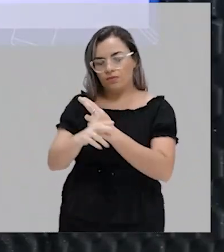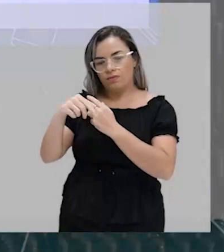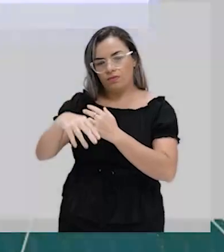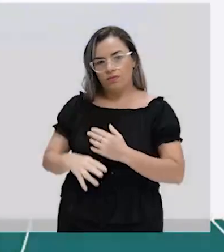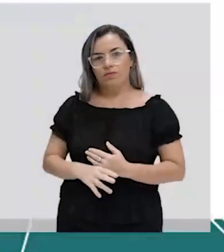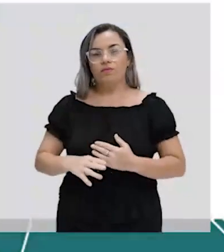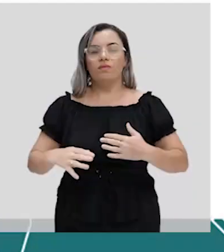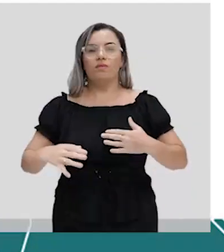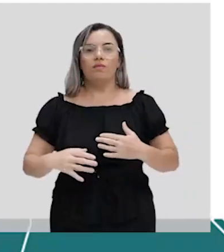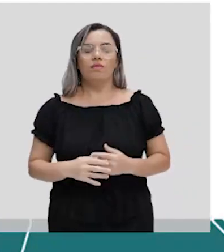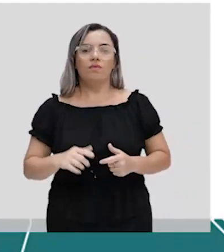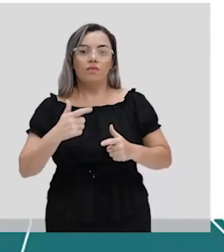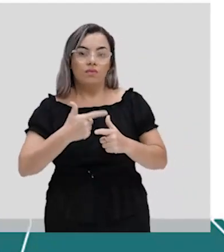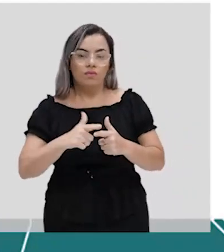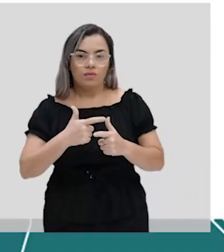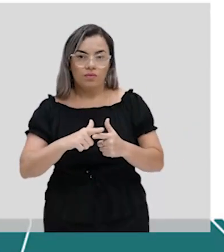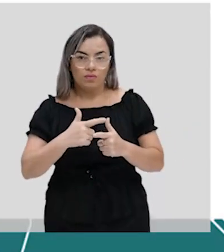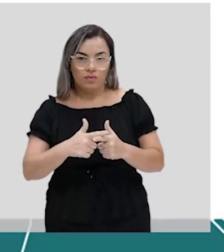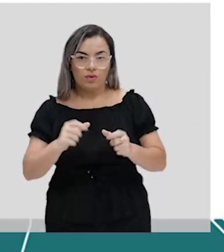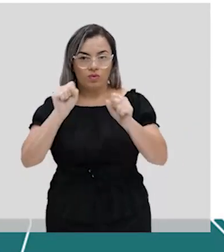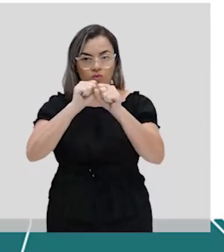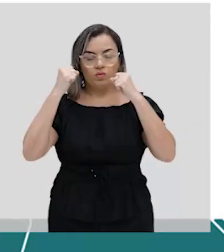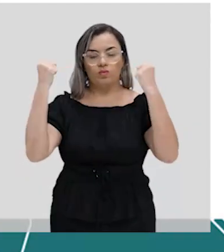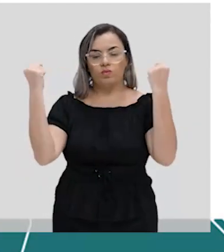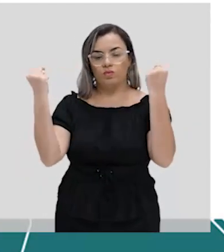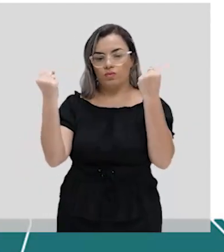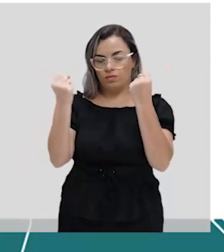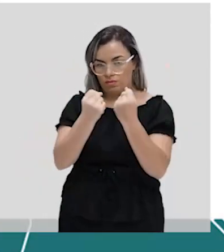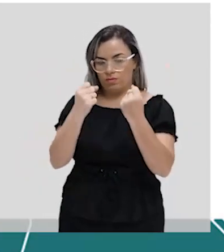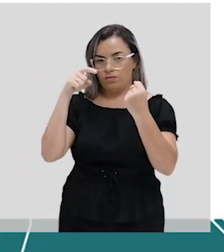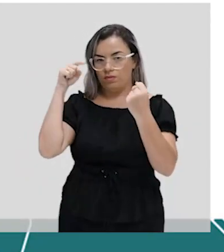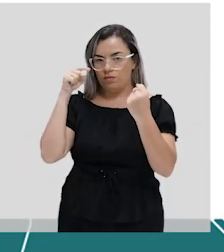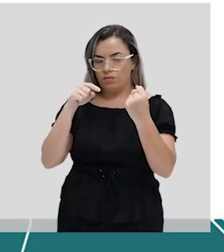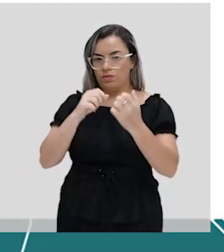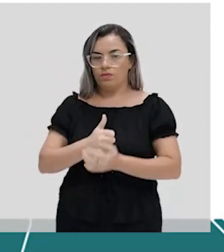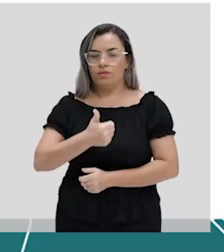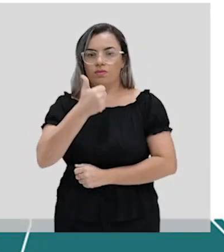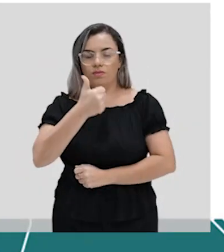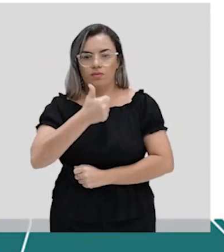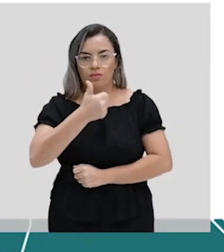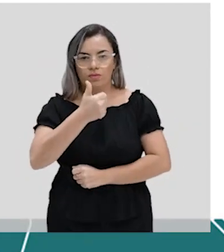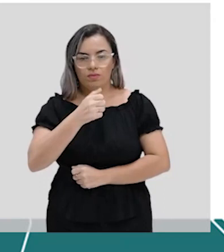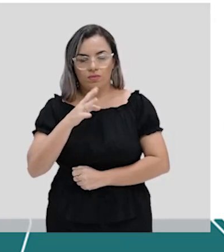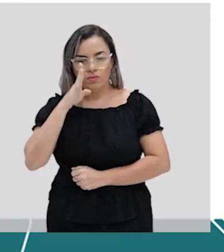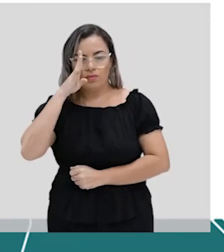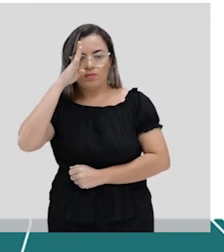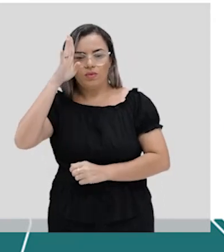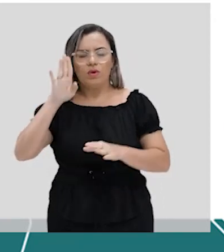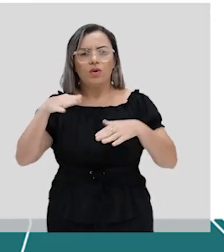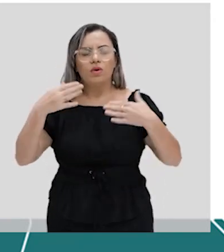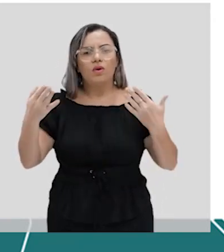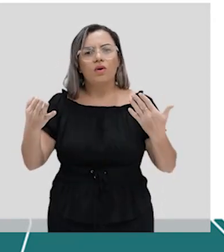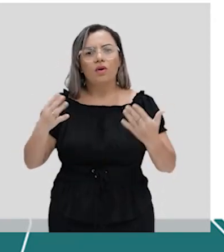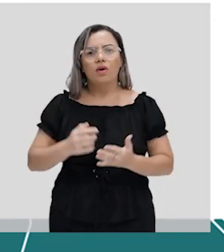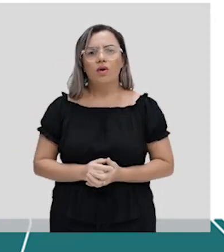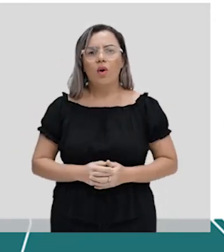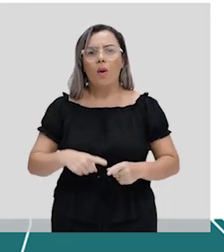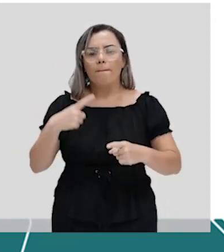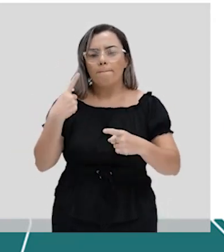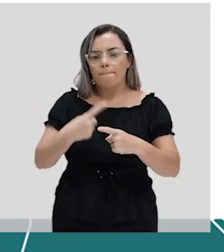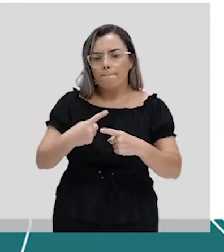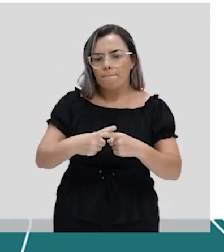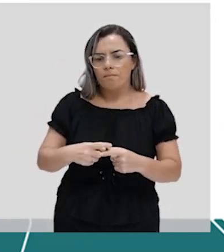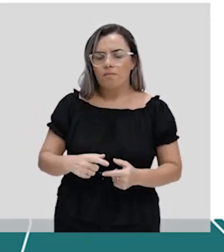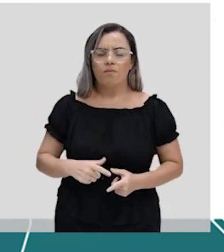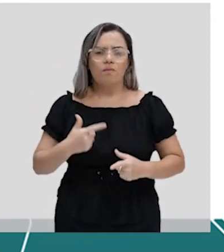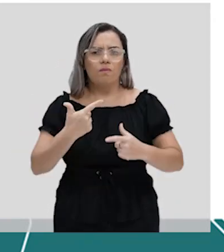problemas urbanos de cunho social, tá? Nós vamos falar primeiramente quais são as principais causas desse problema que hoje